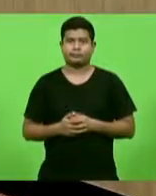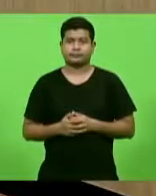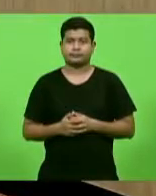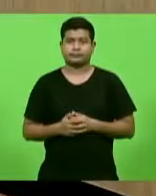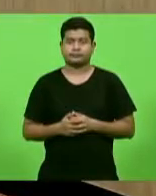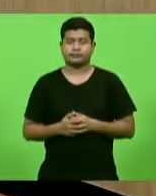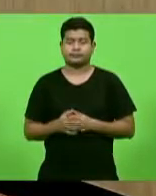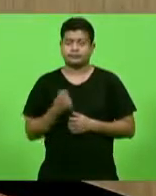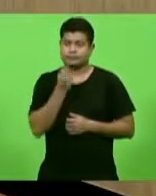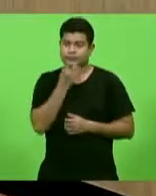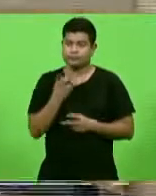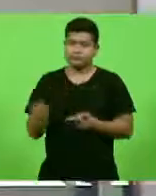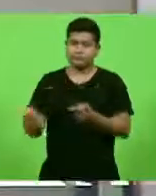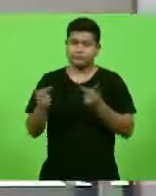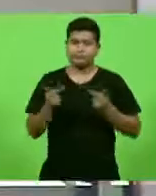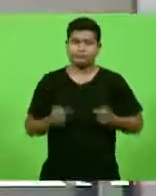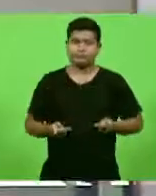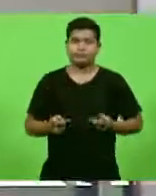Seja bem-vindo.